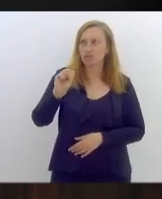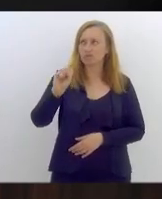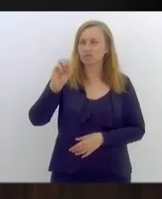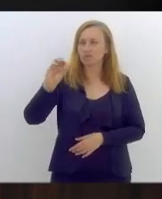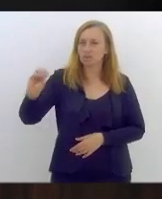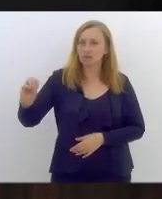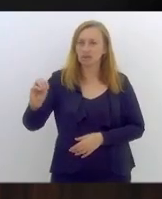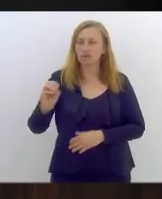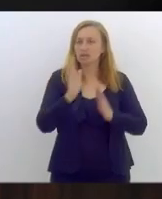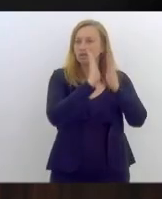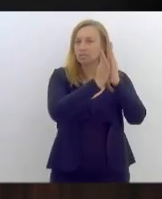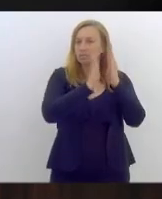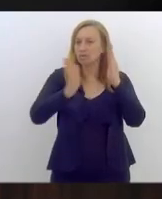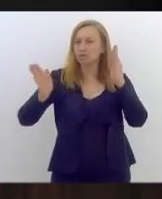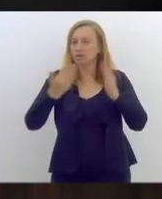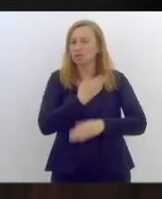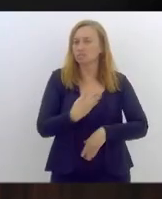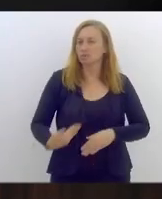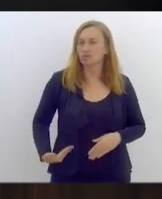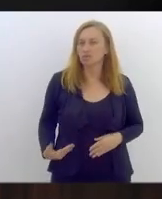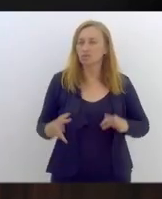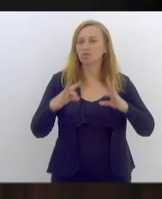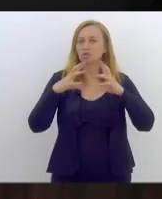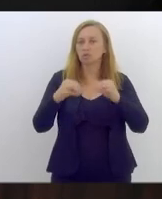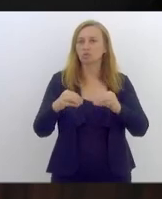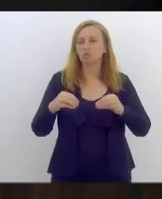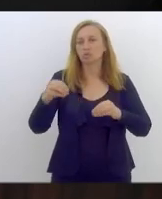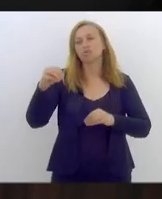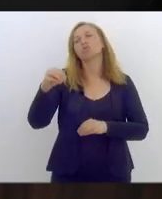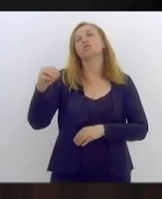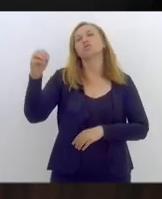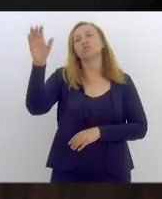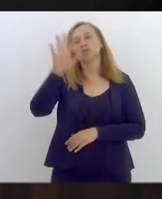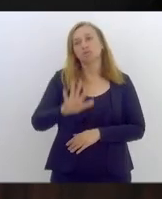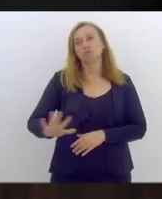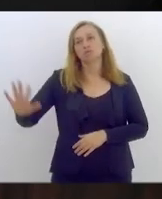bibliotecas municipais por todo o Brasil.